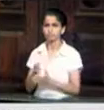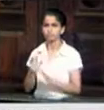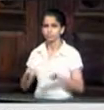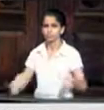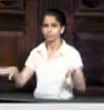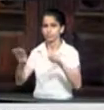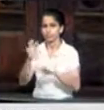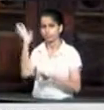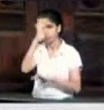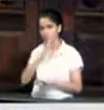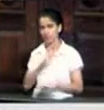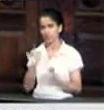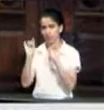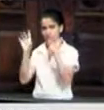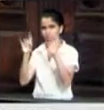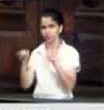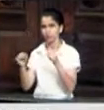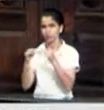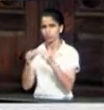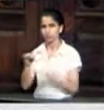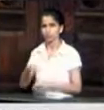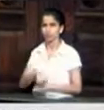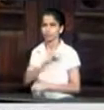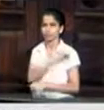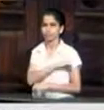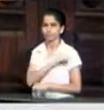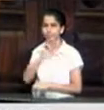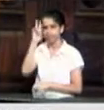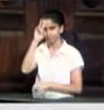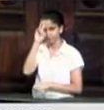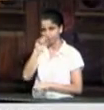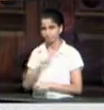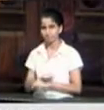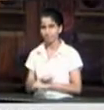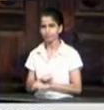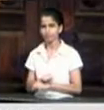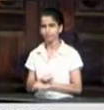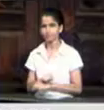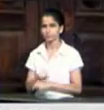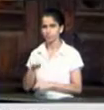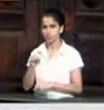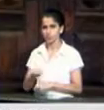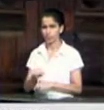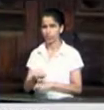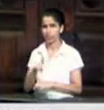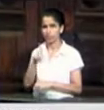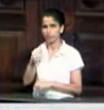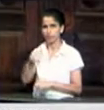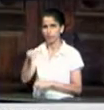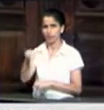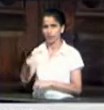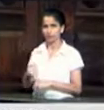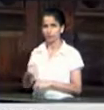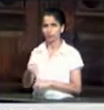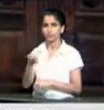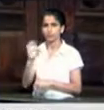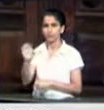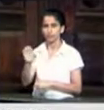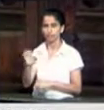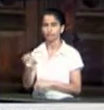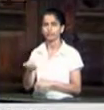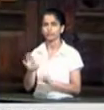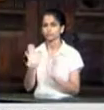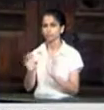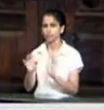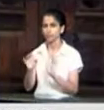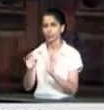Brasil, especialmente no Rio de Janeiro. Lembrando que, no Plano Nacional de Educação, o termo já foi